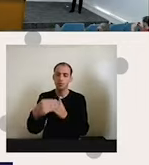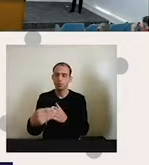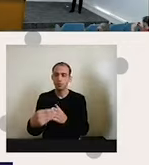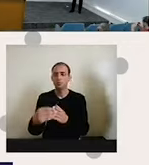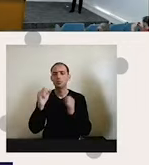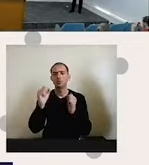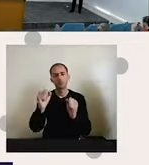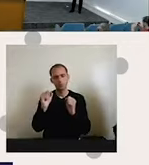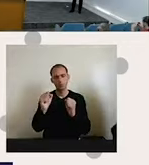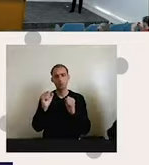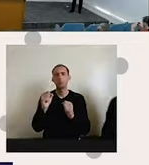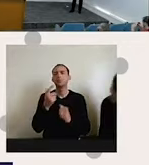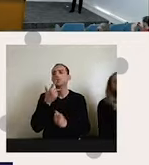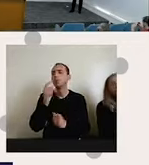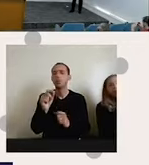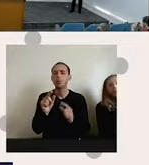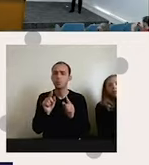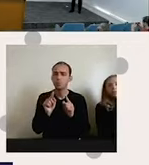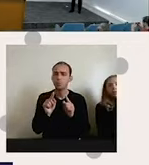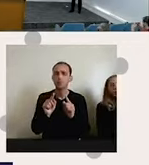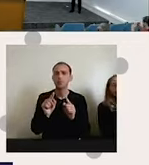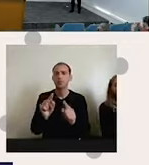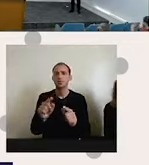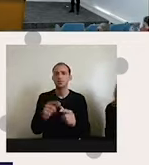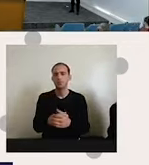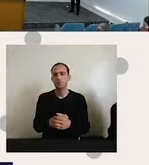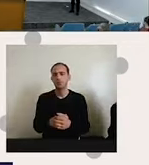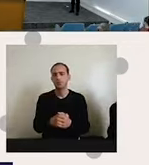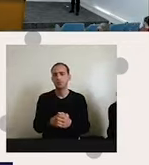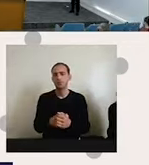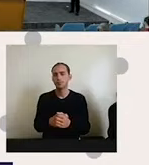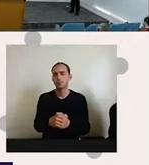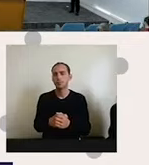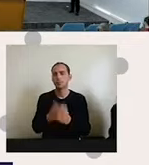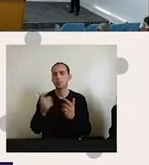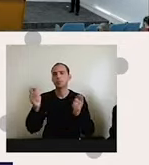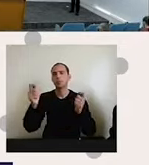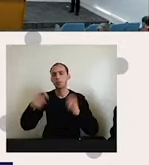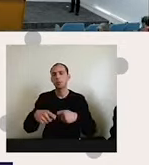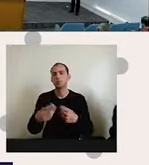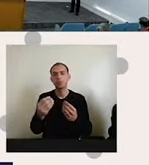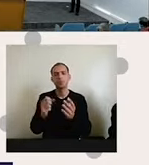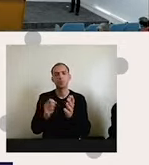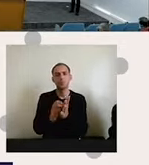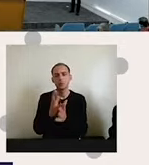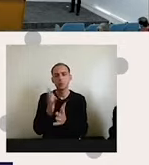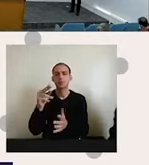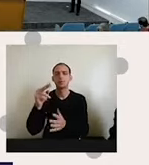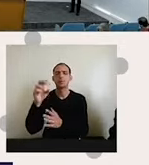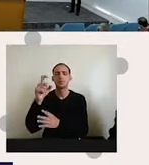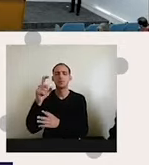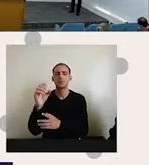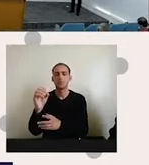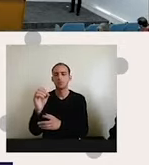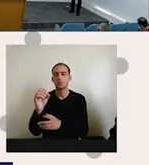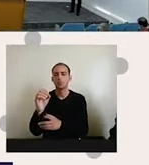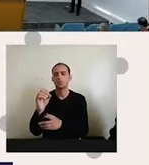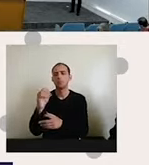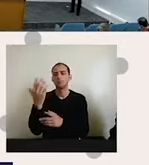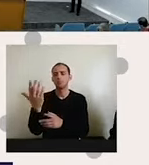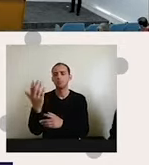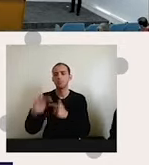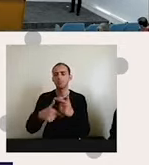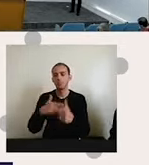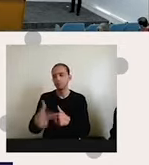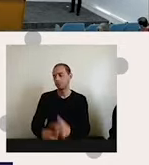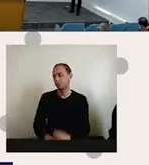existe a possibilidade, muitas vezes, de uma descaracterização do nexo pelo discurso que o trabalhador faça, que pode ser um discurso de medo, e aí a